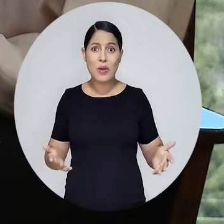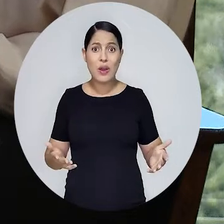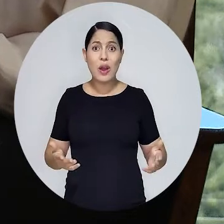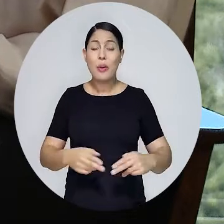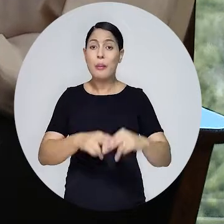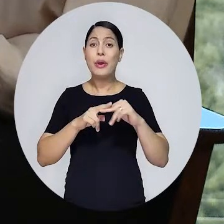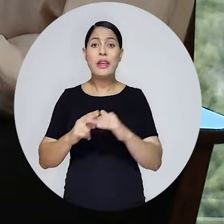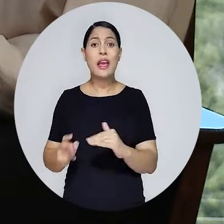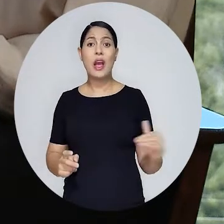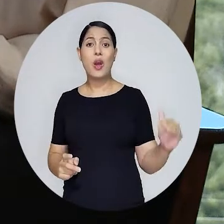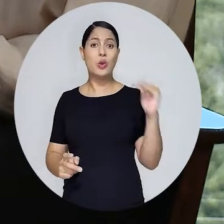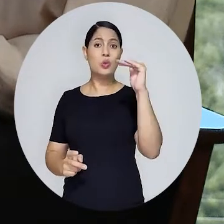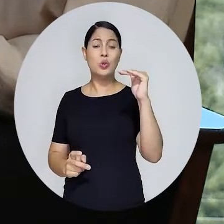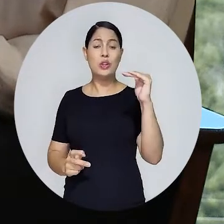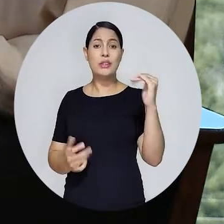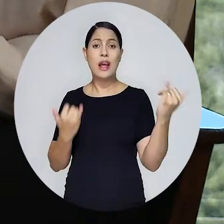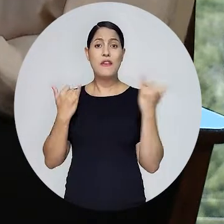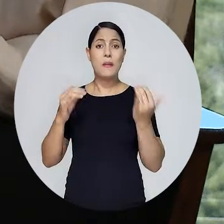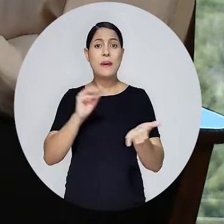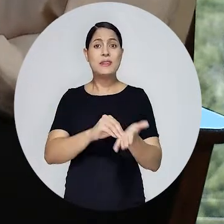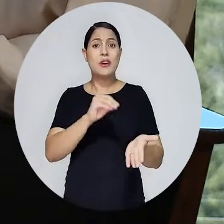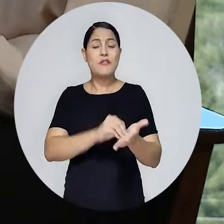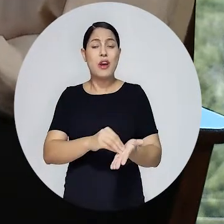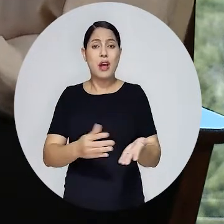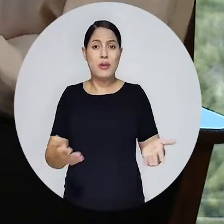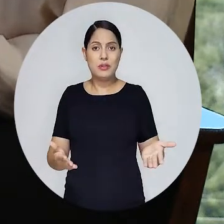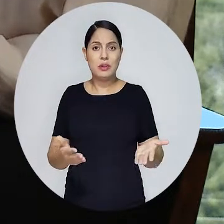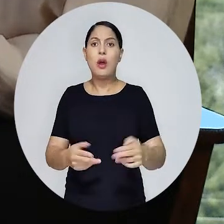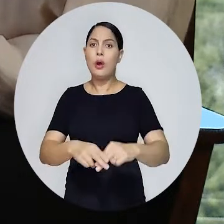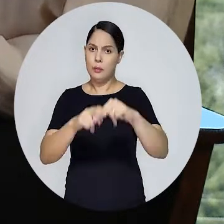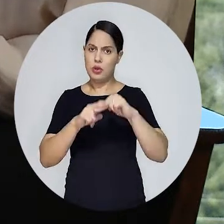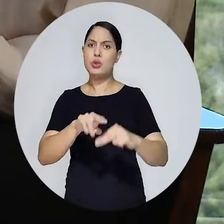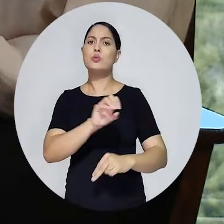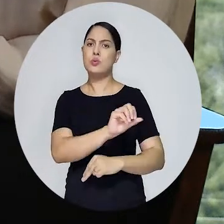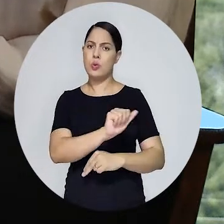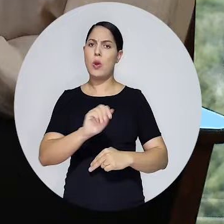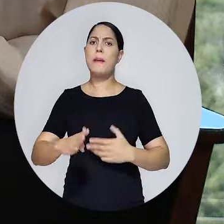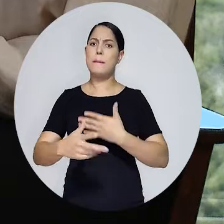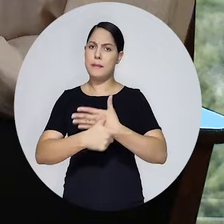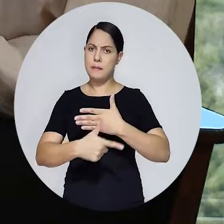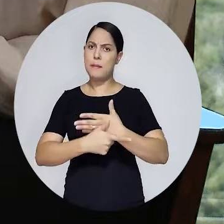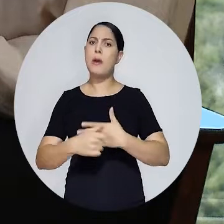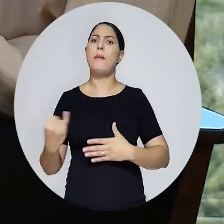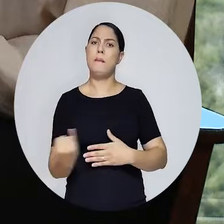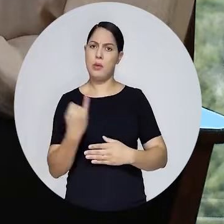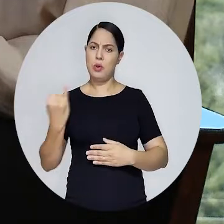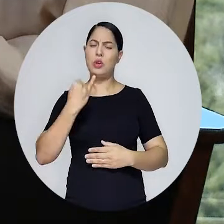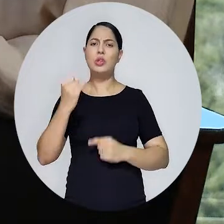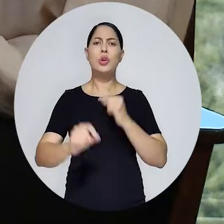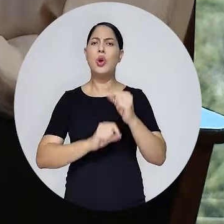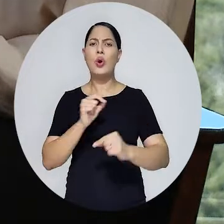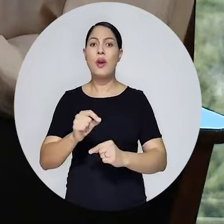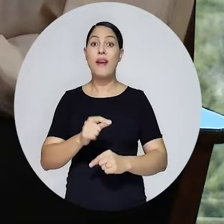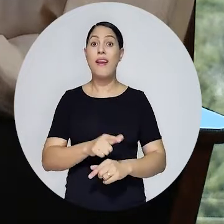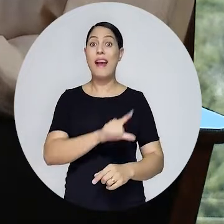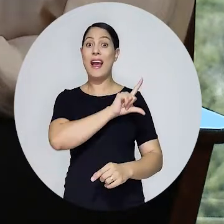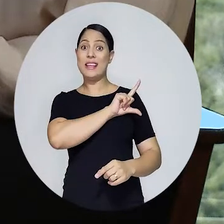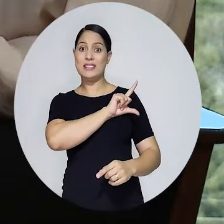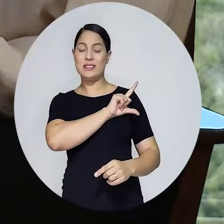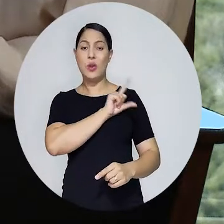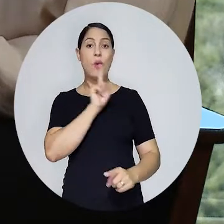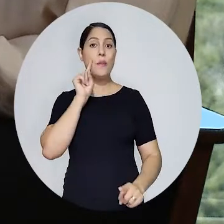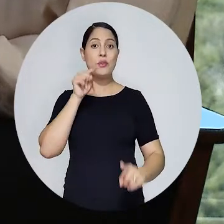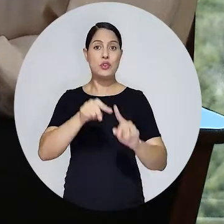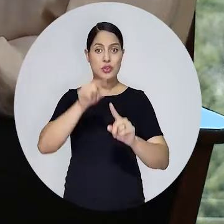que a autoridade, por falta de informação, e aí entra o papel da ordem muito importante, que nós temos que fazer um trabalho